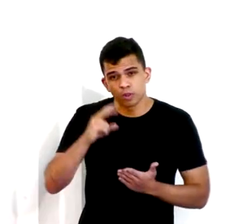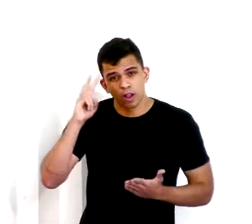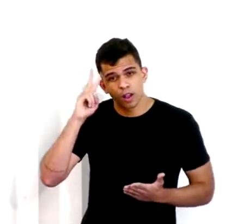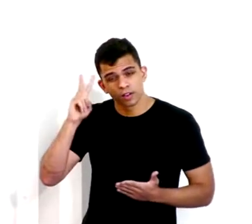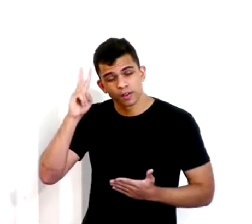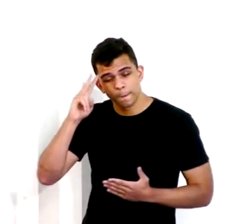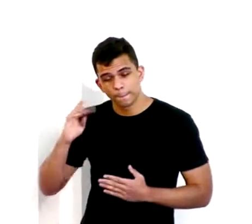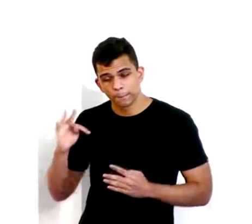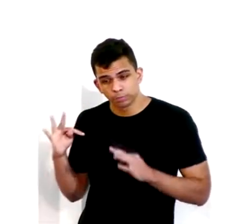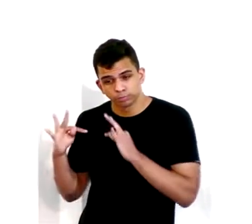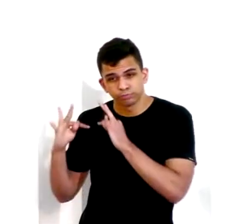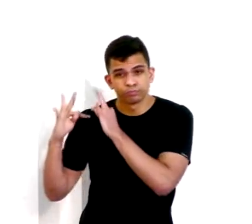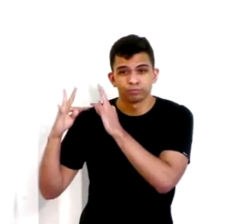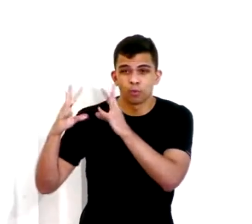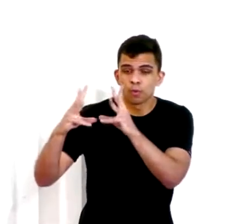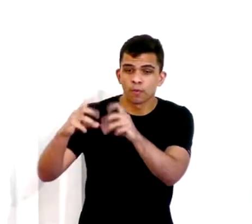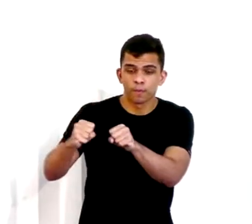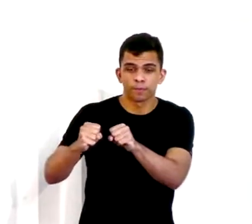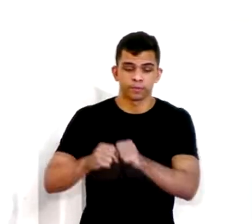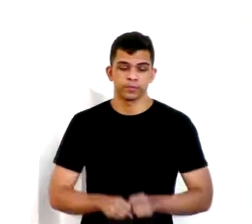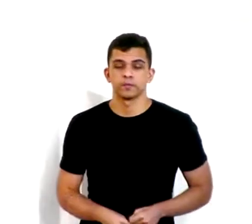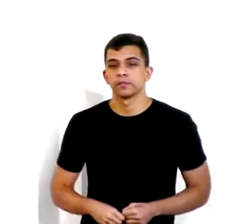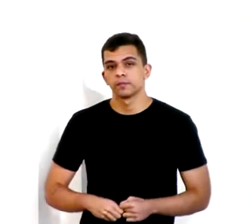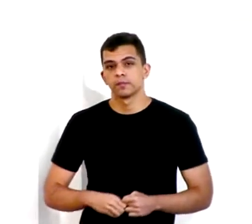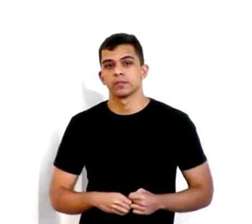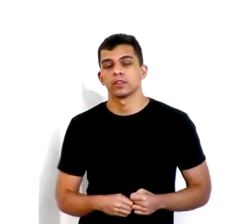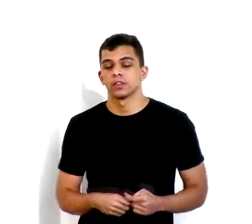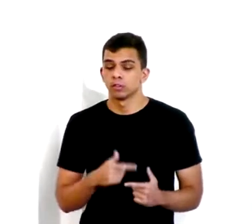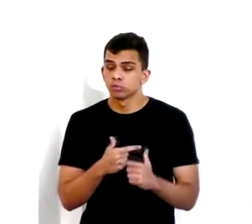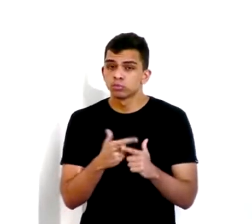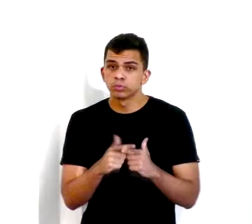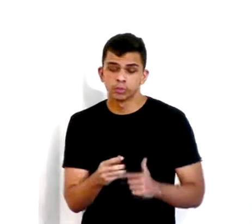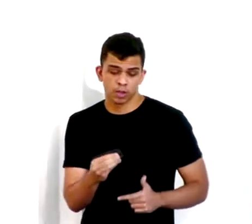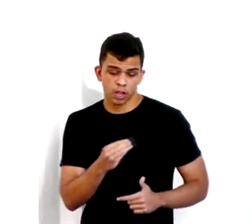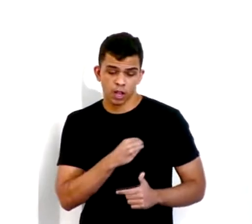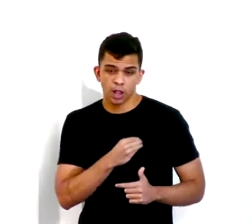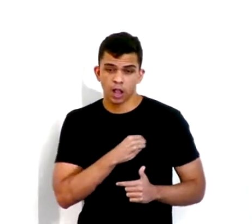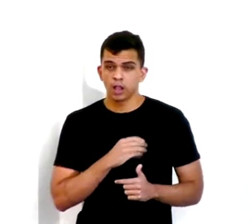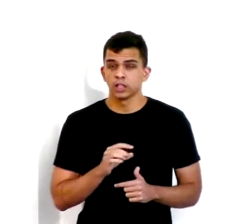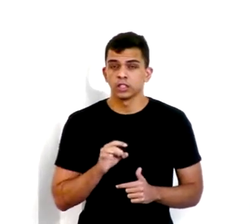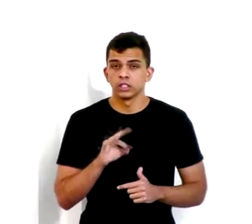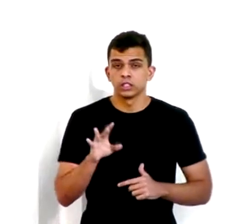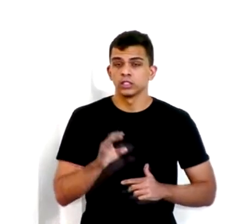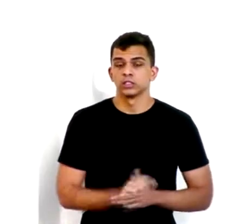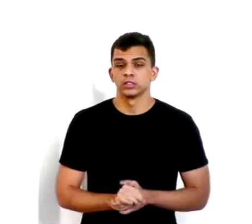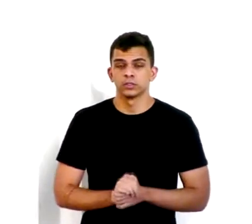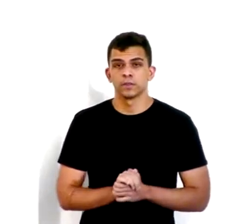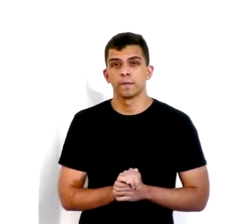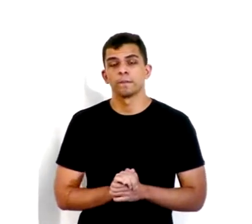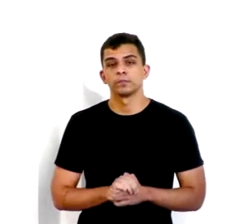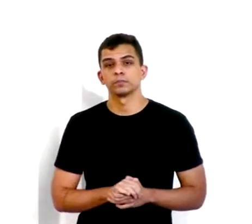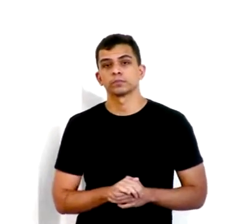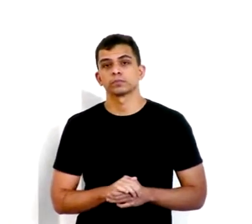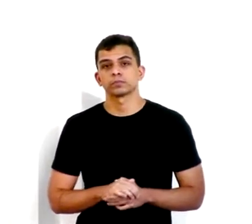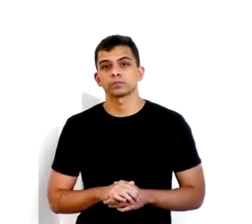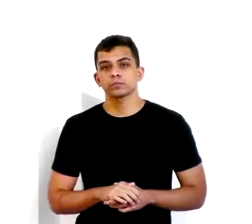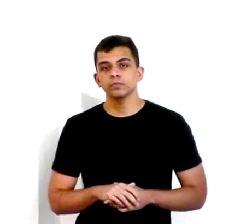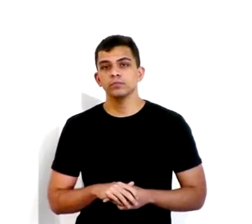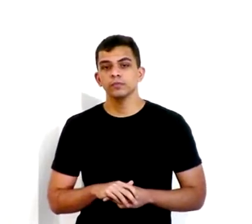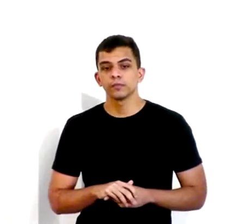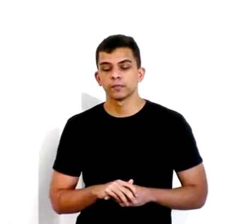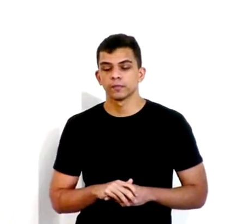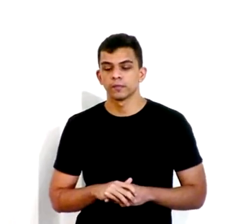história. O problema do pecado não foi simplesmente um problema teológico, mas algo que trouxe os